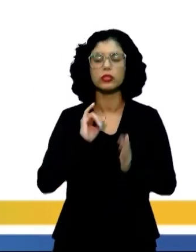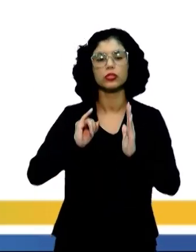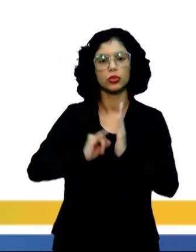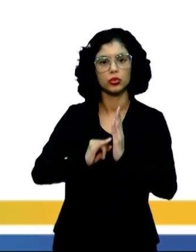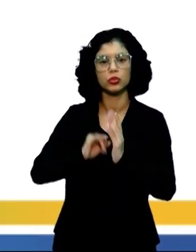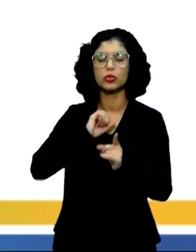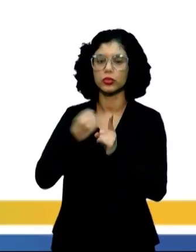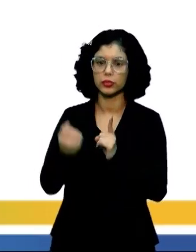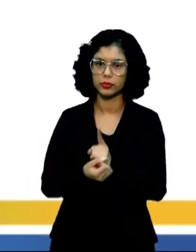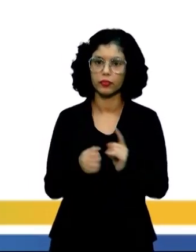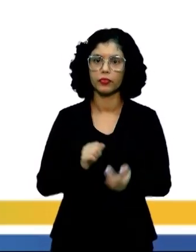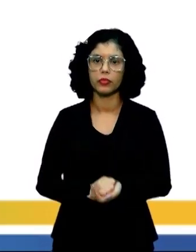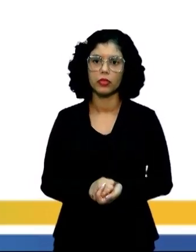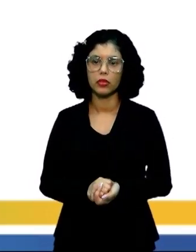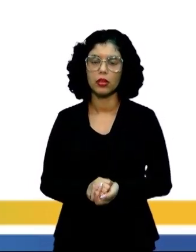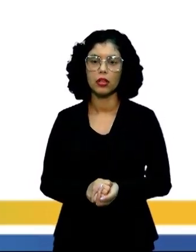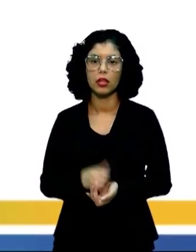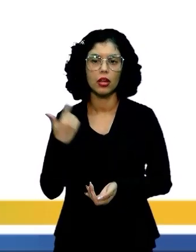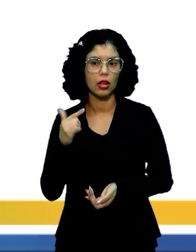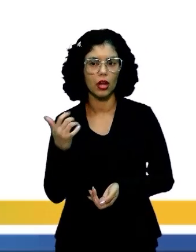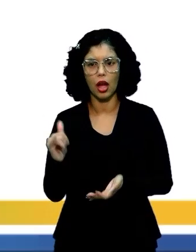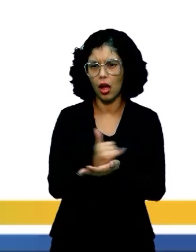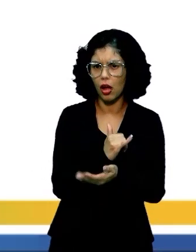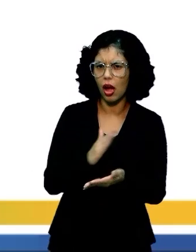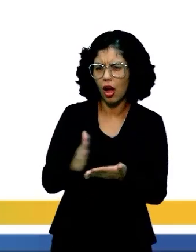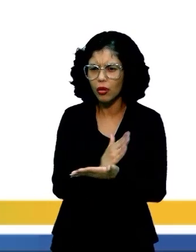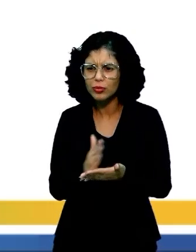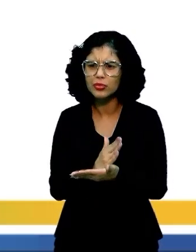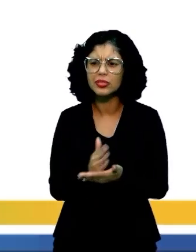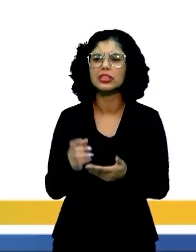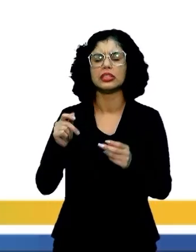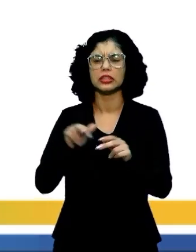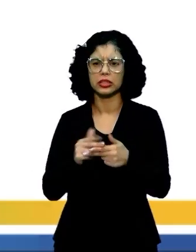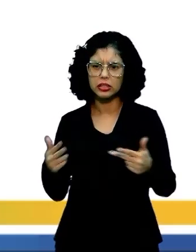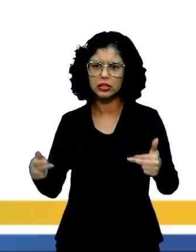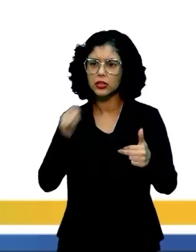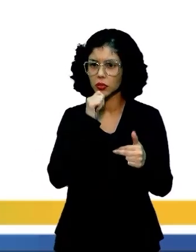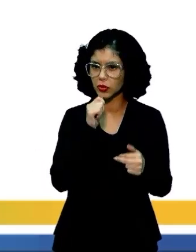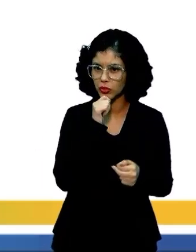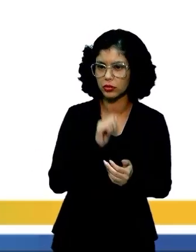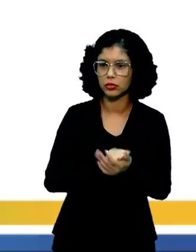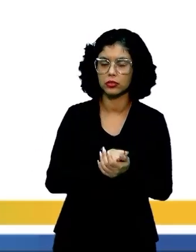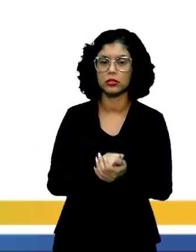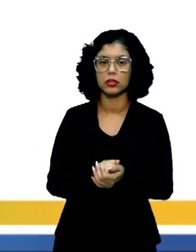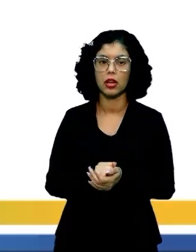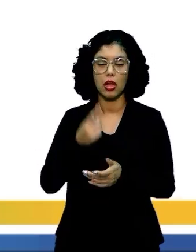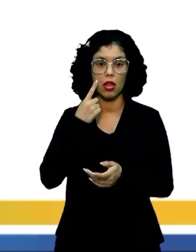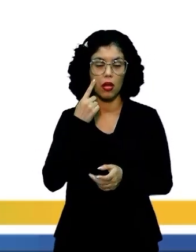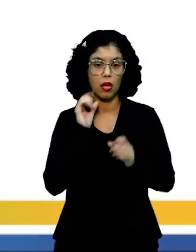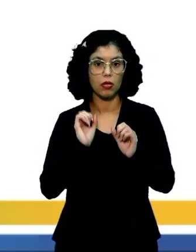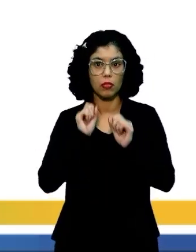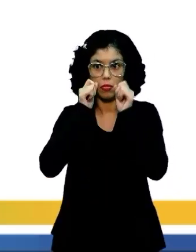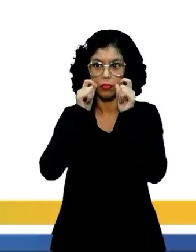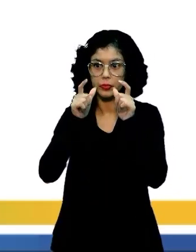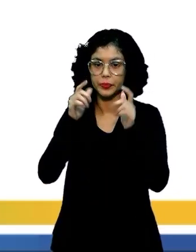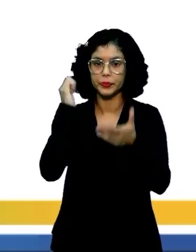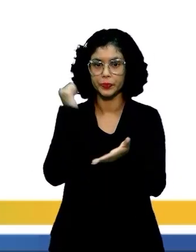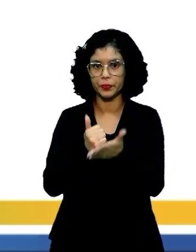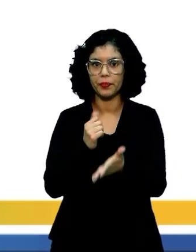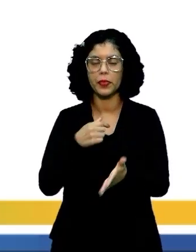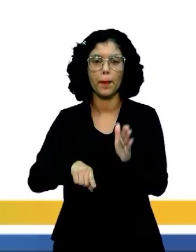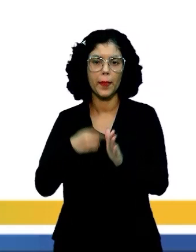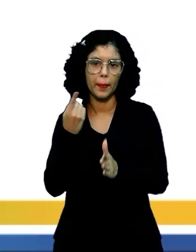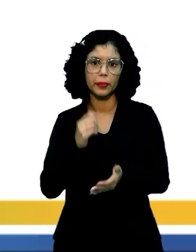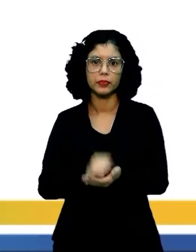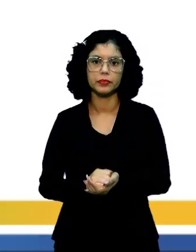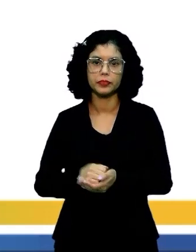instituições sociais. Não cito alguns aparelhos, senão por se ligarem a certo ofício. Um deles